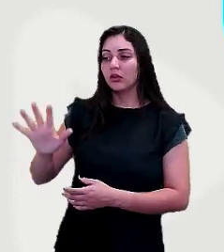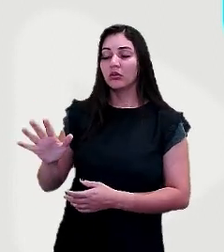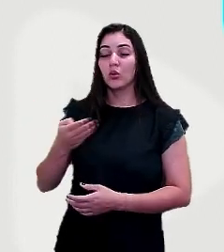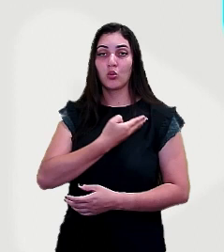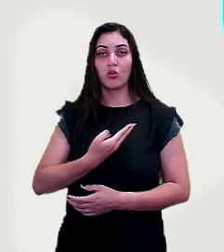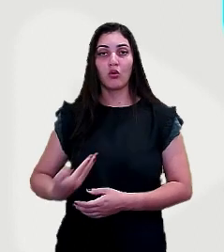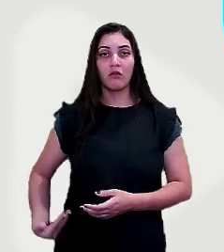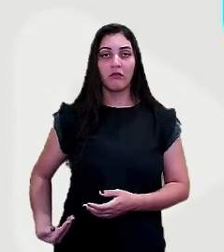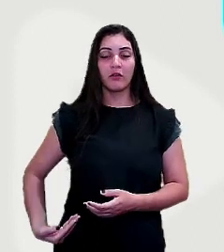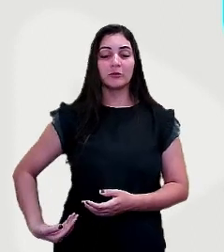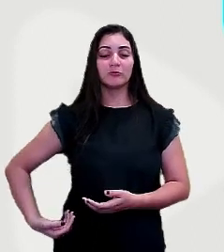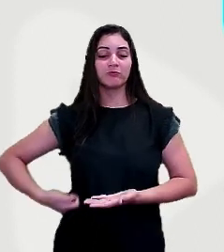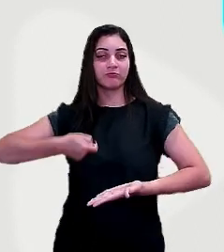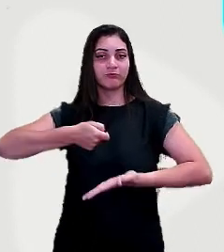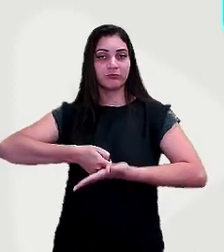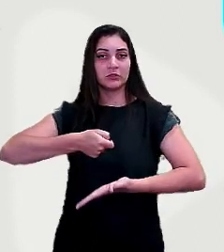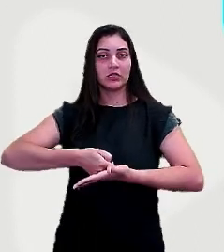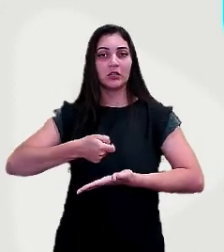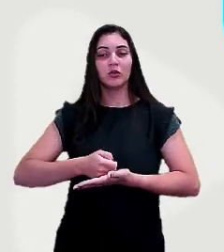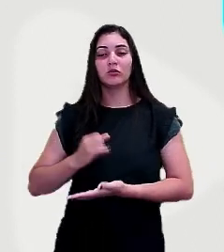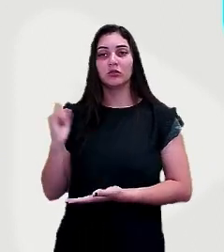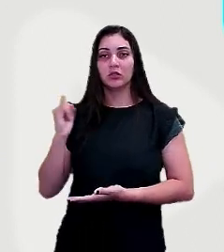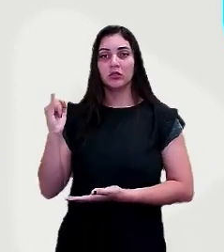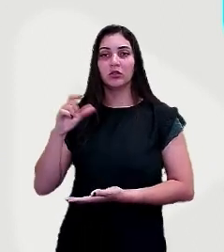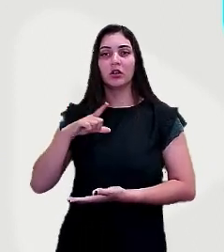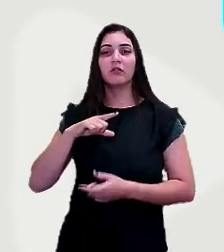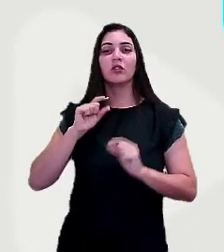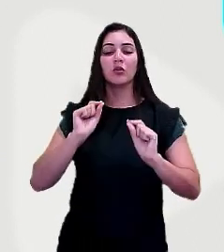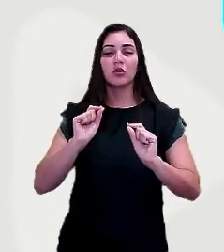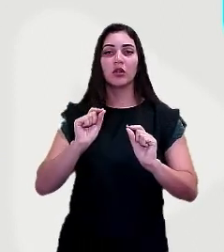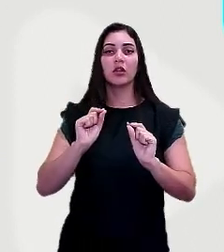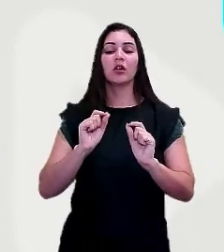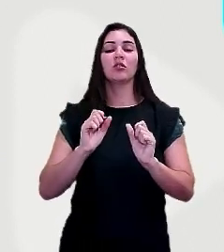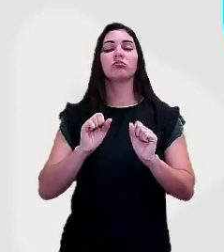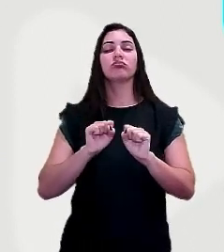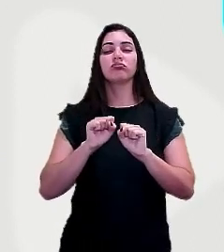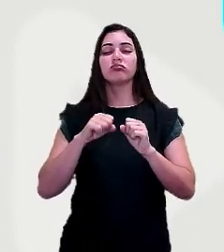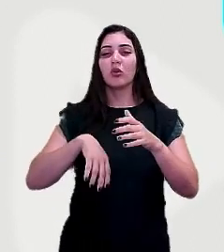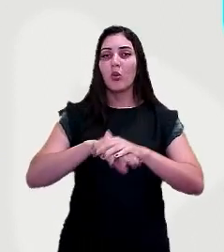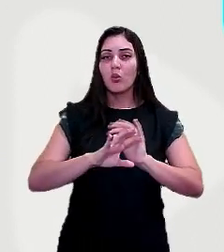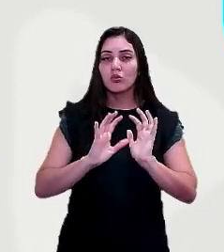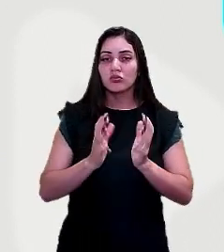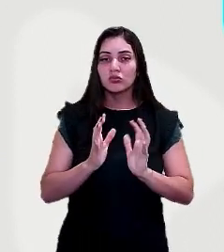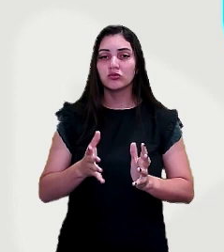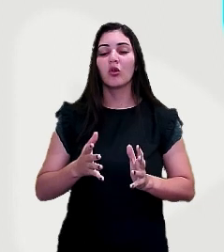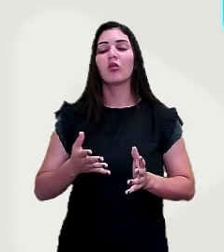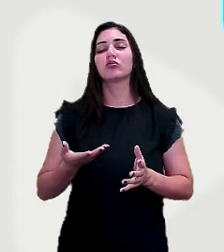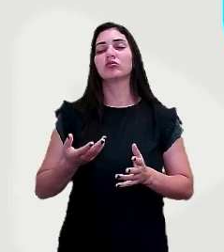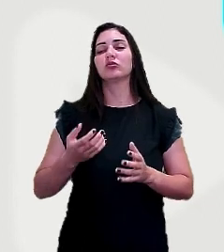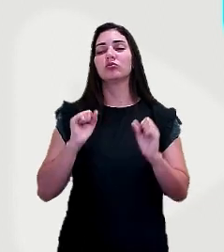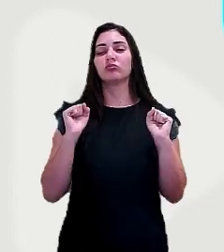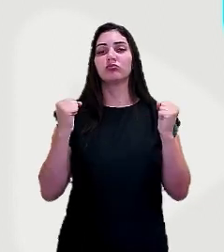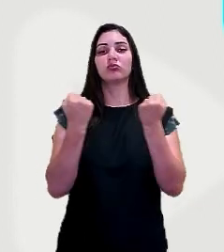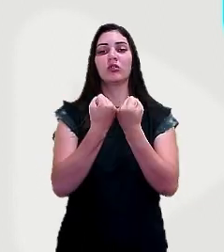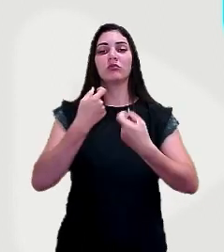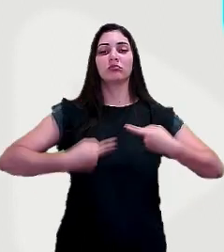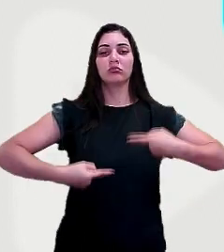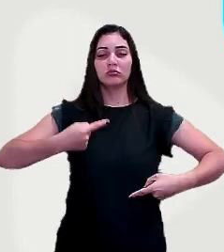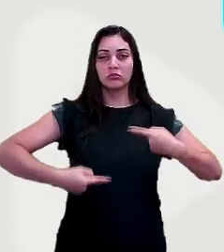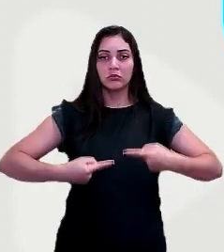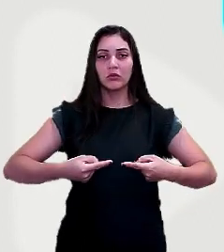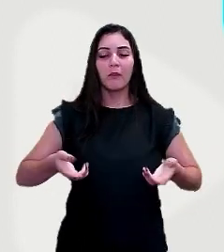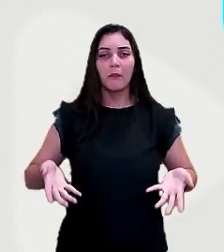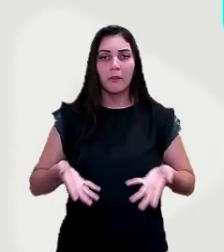Itália transformou os estádios dos Jogos em uma verdadeira arena política, para acelerar o